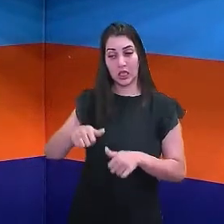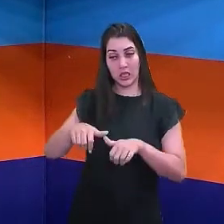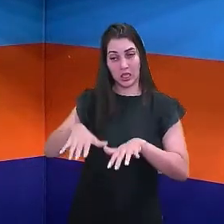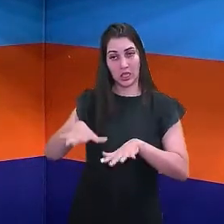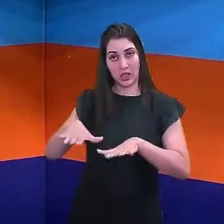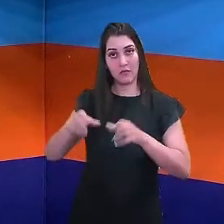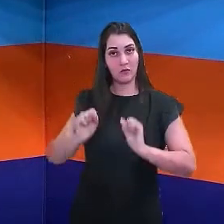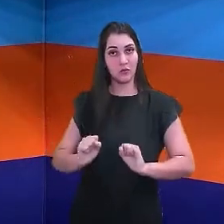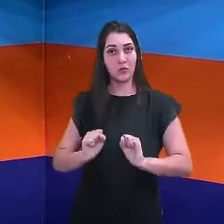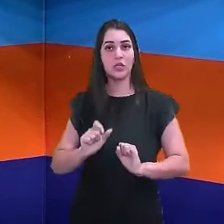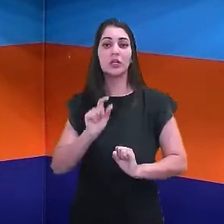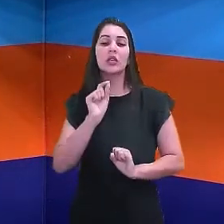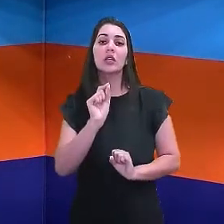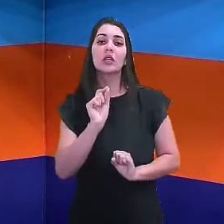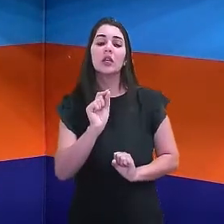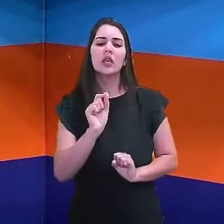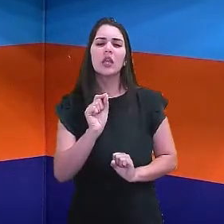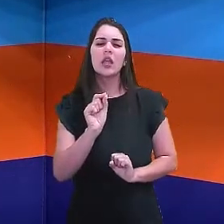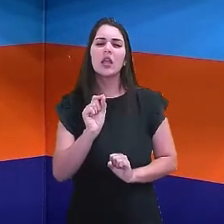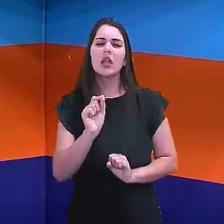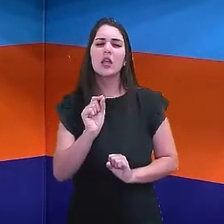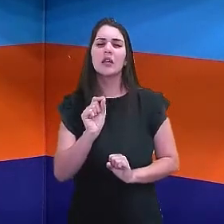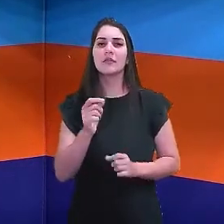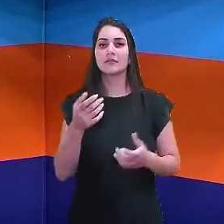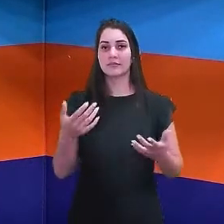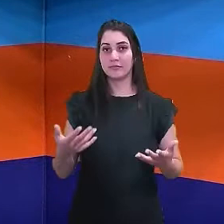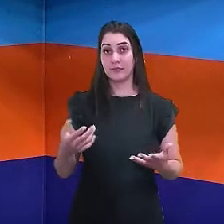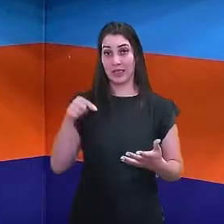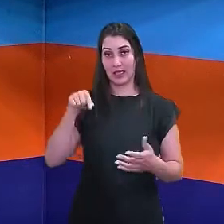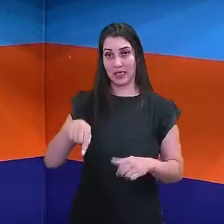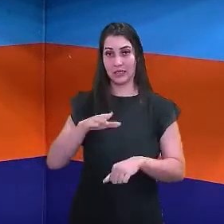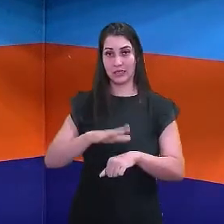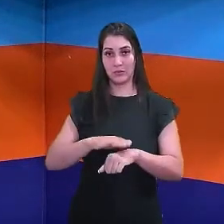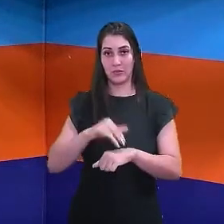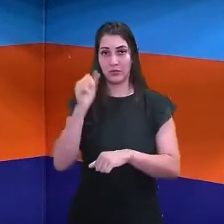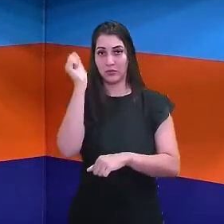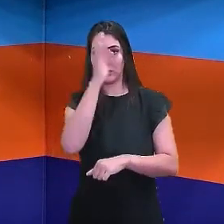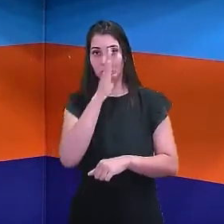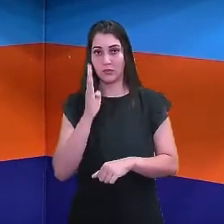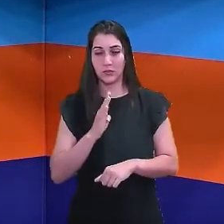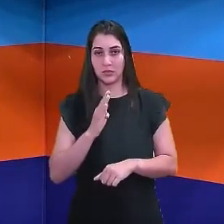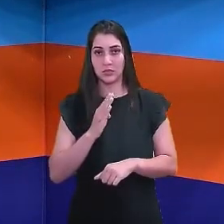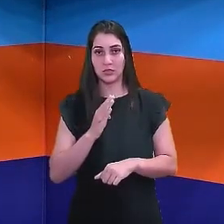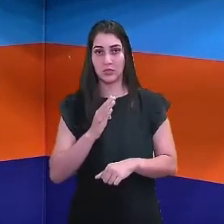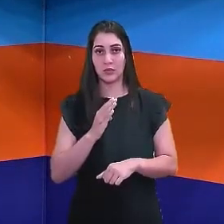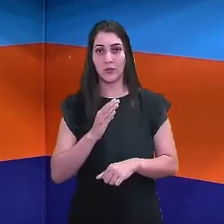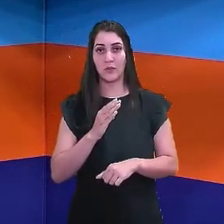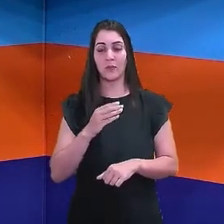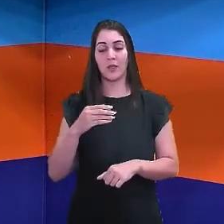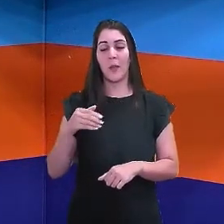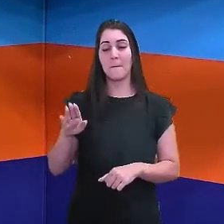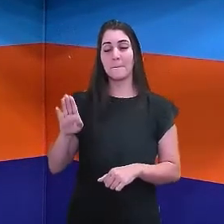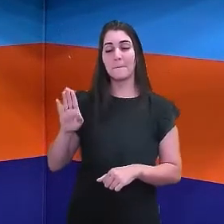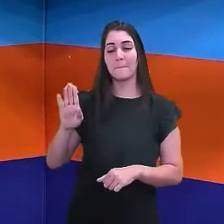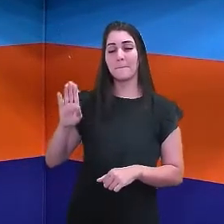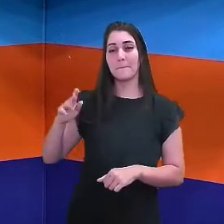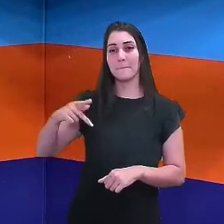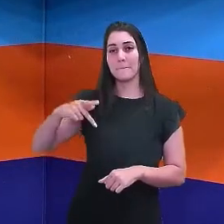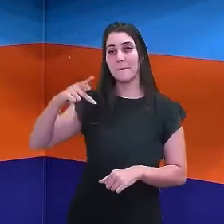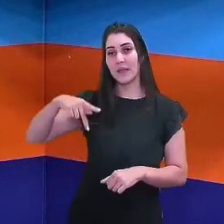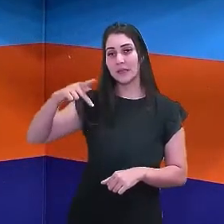E quem era? Nesse momento, no Brasil, o Partido Liberal e o Partido